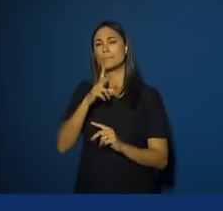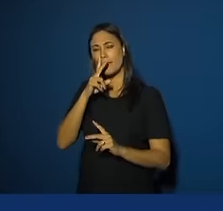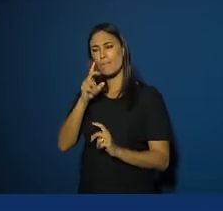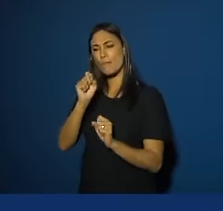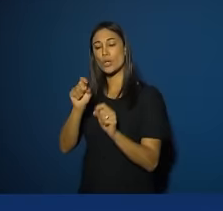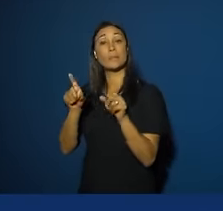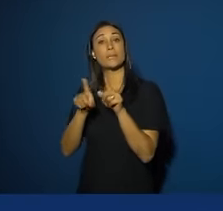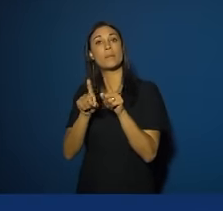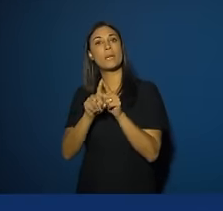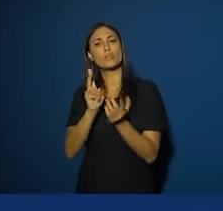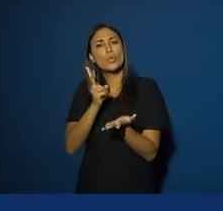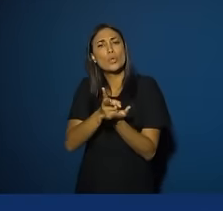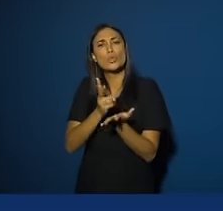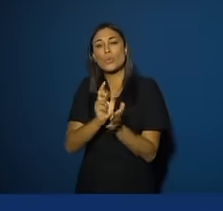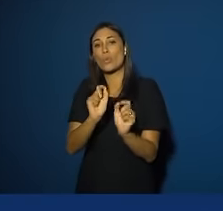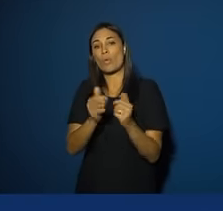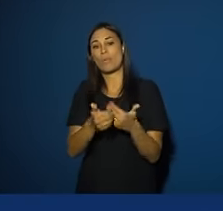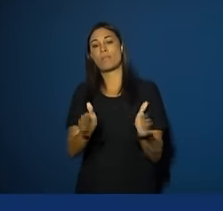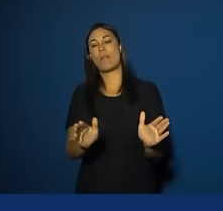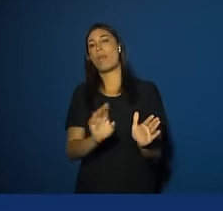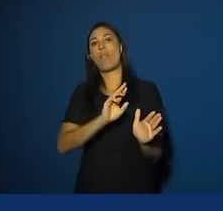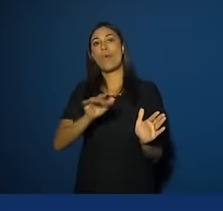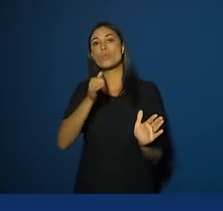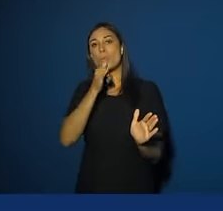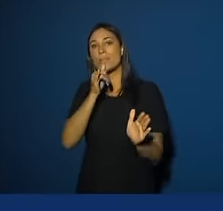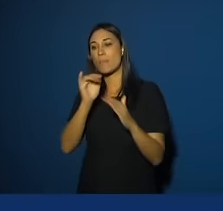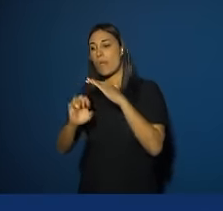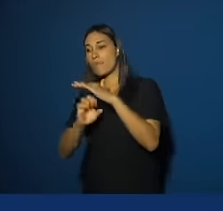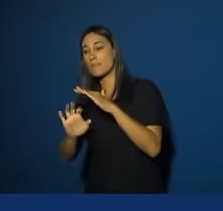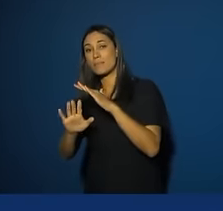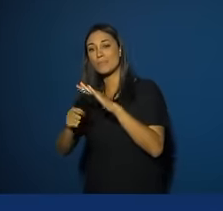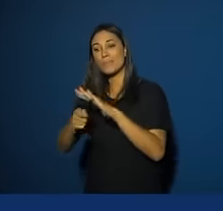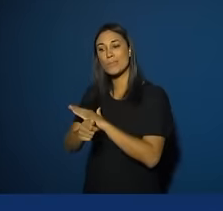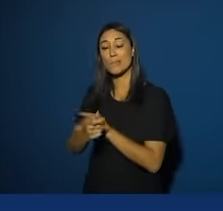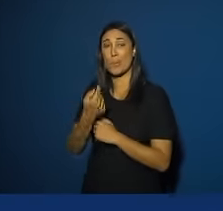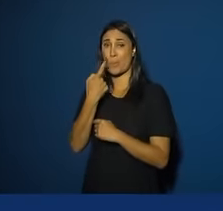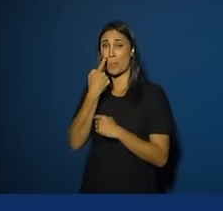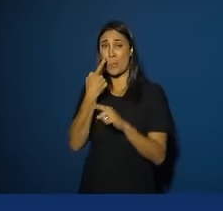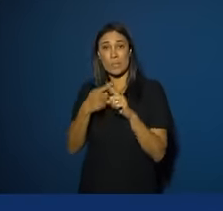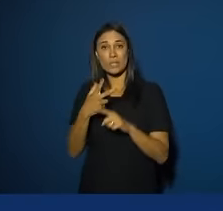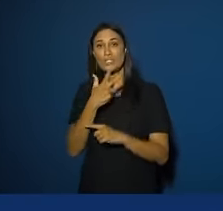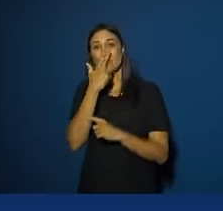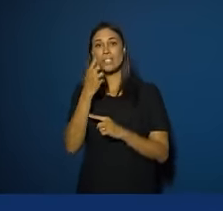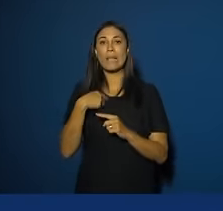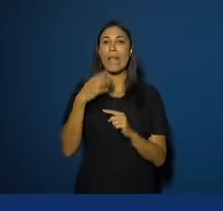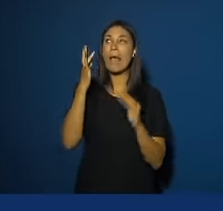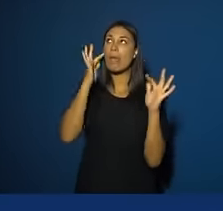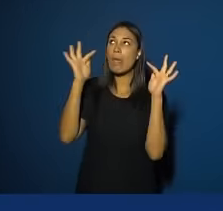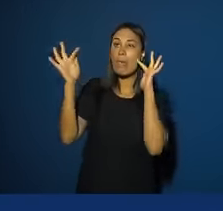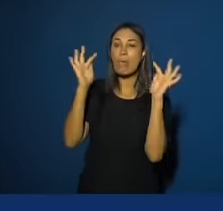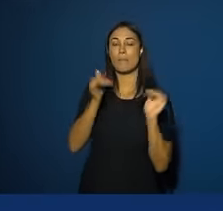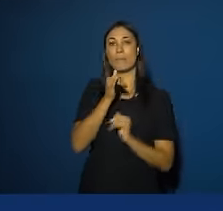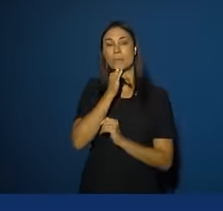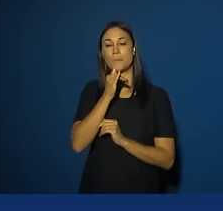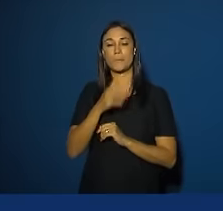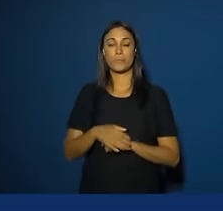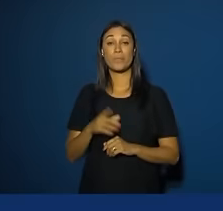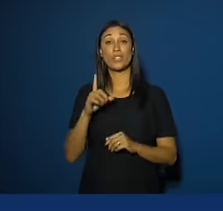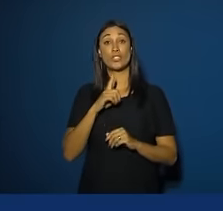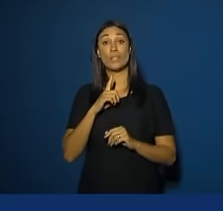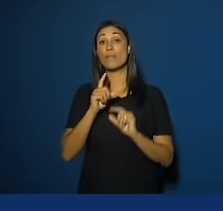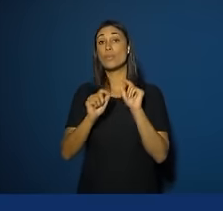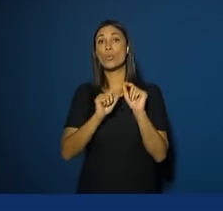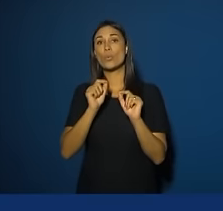potencialidades e continue aberto não só o comércio ao investimento que a gente acha que isso aqui é uma coisa teórica eu vou dar um exemplo nós